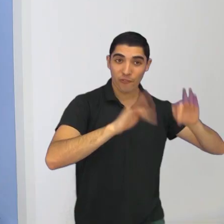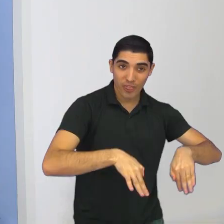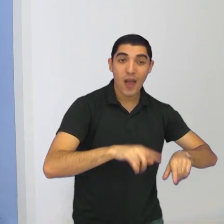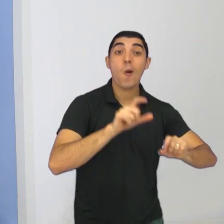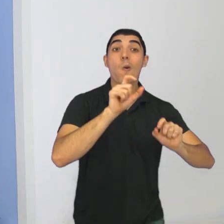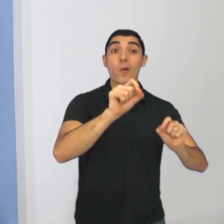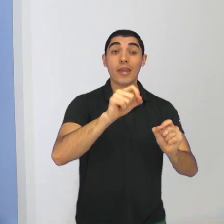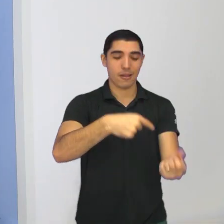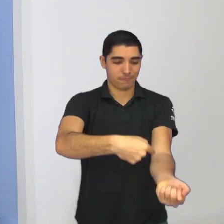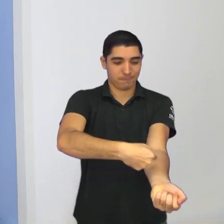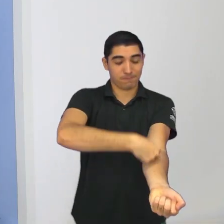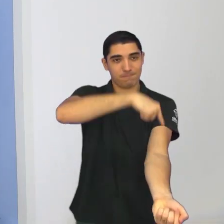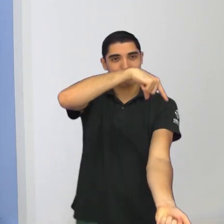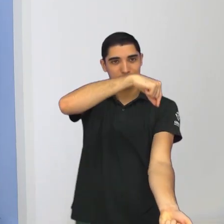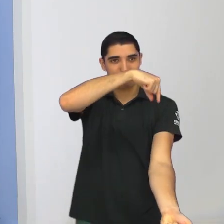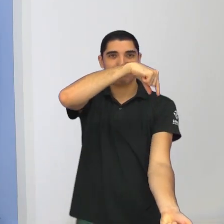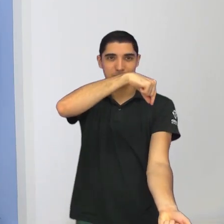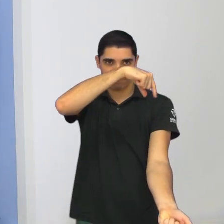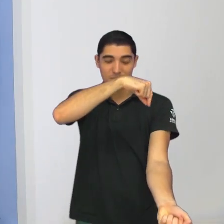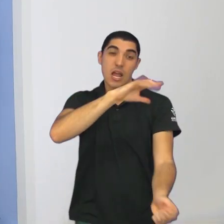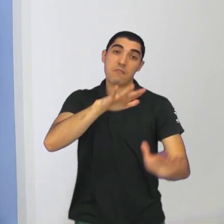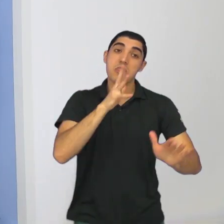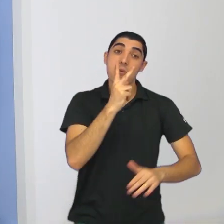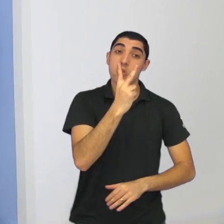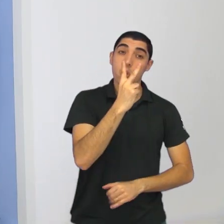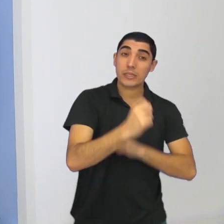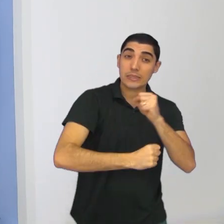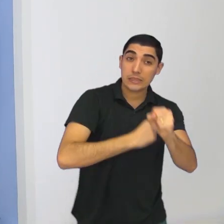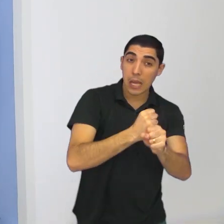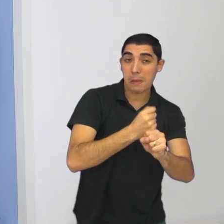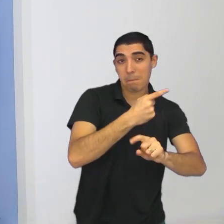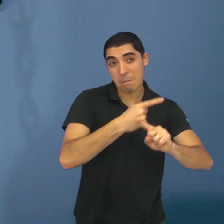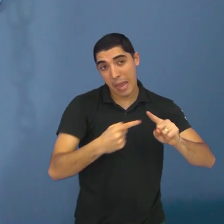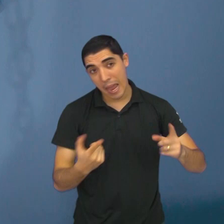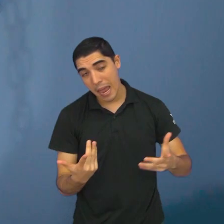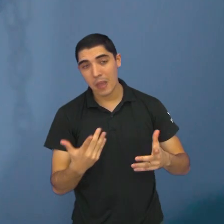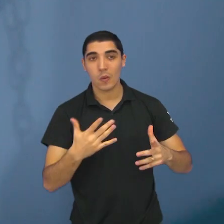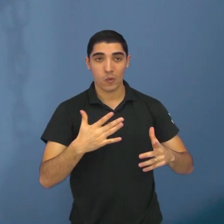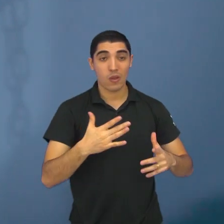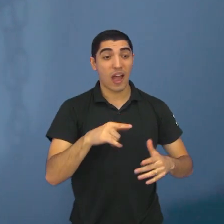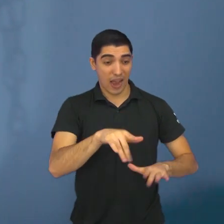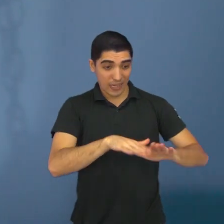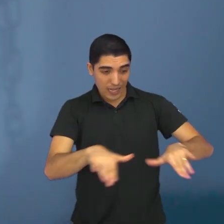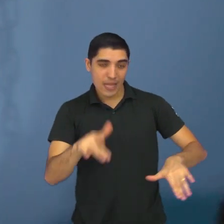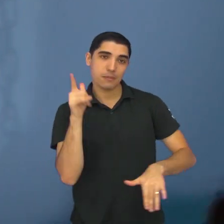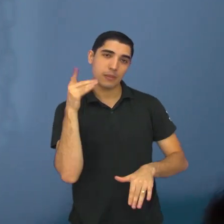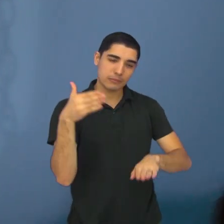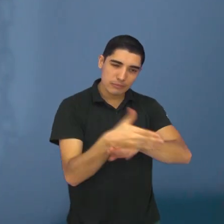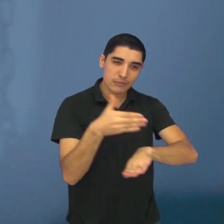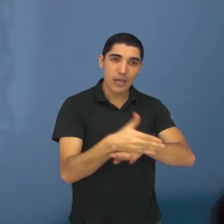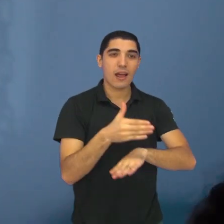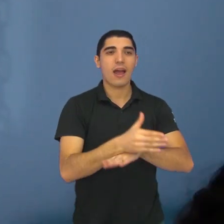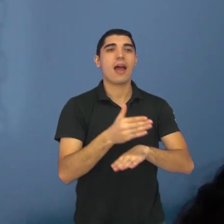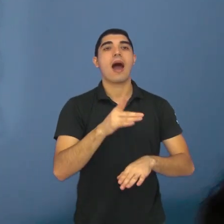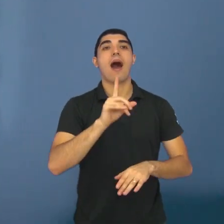ó, o mais difícil, que é o ciclo de quimioterapia. Então, às vezes, demora 2 anos e meio, né, para uma criança ou um jovem tocar